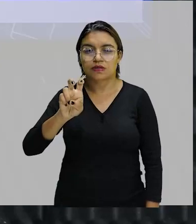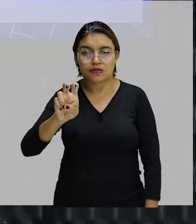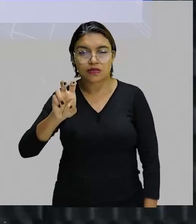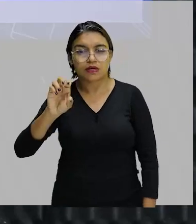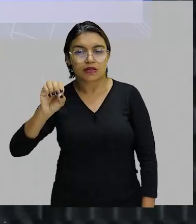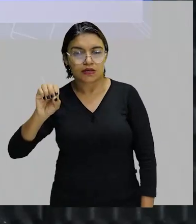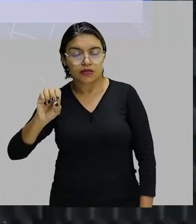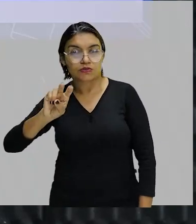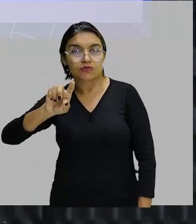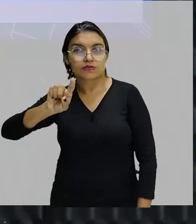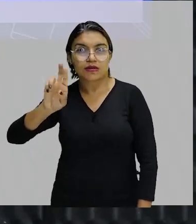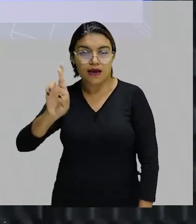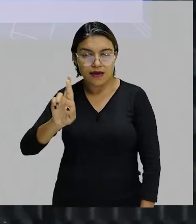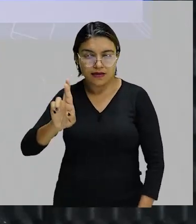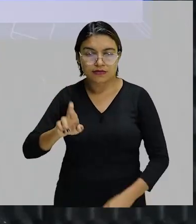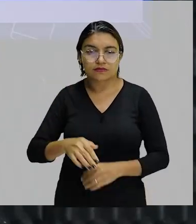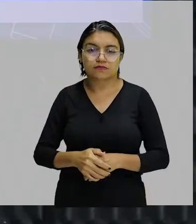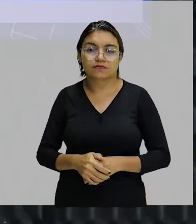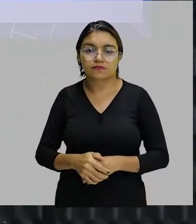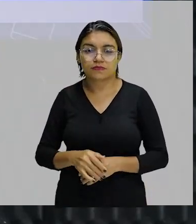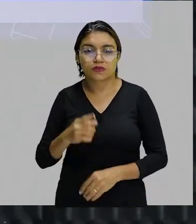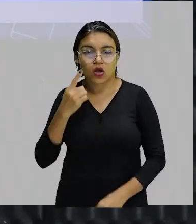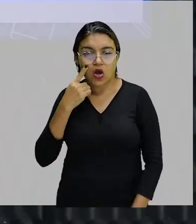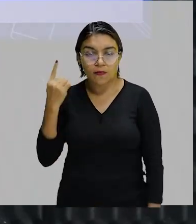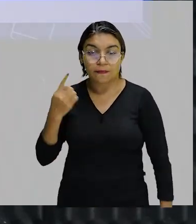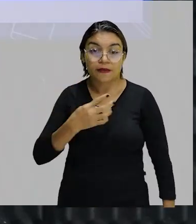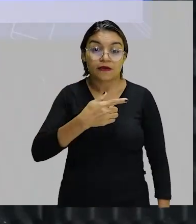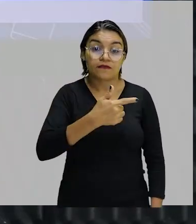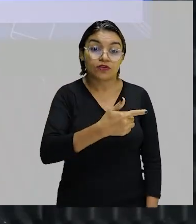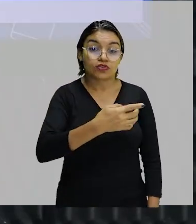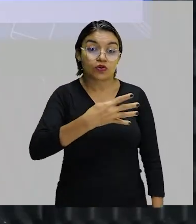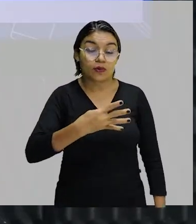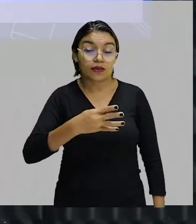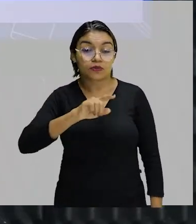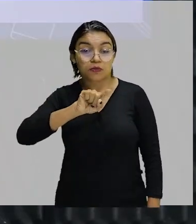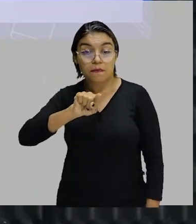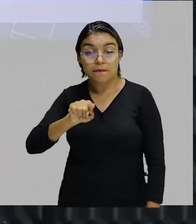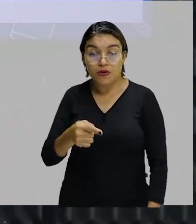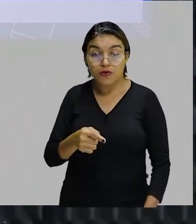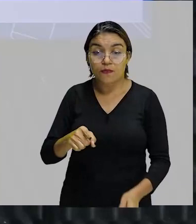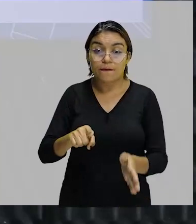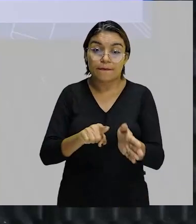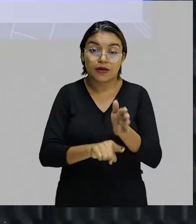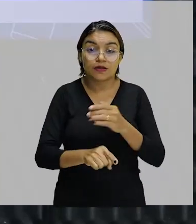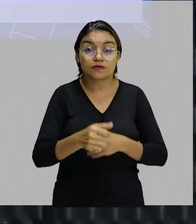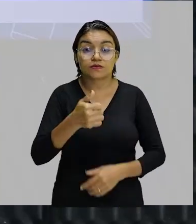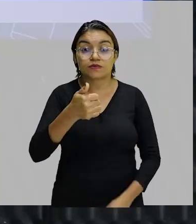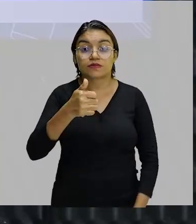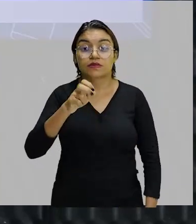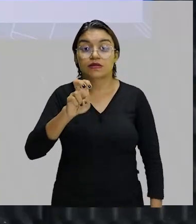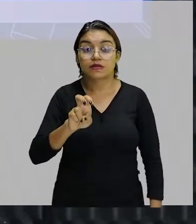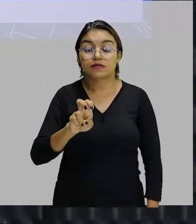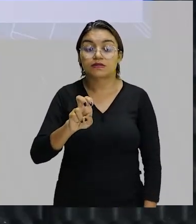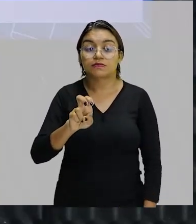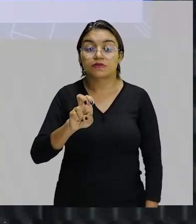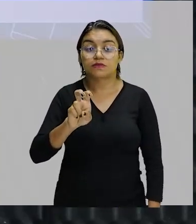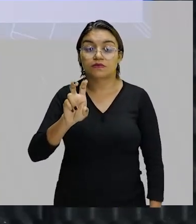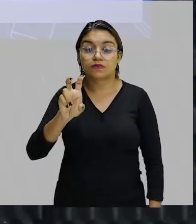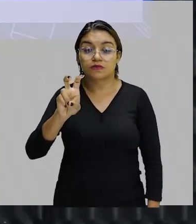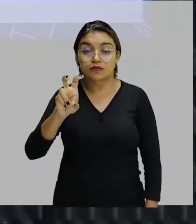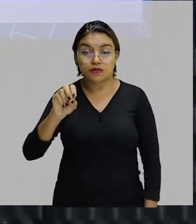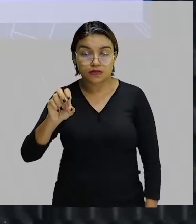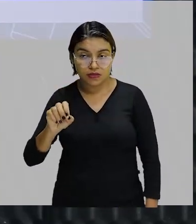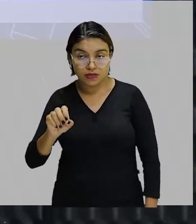E 24.000 menos 15.500 tem como resposta 8.500. Lá